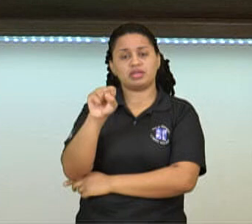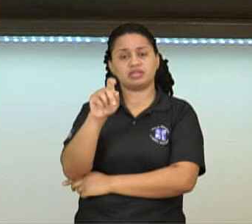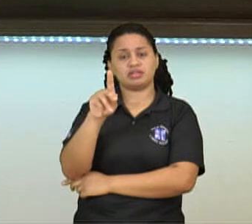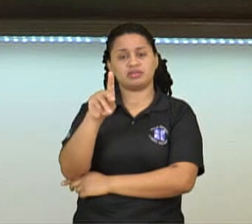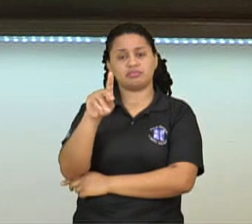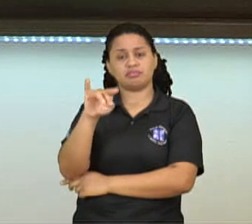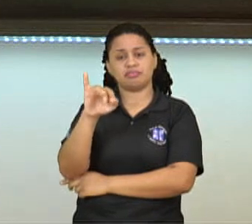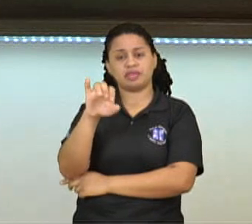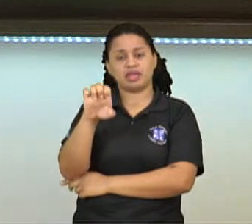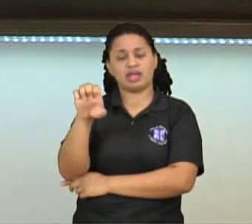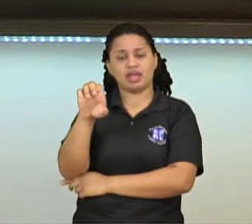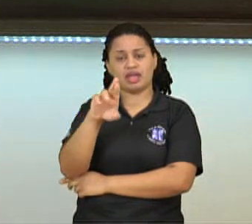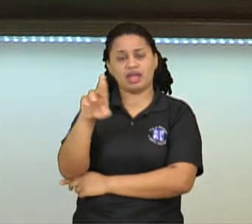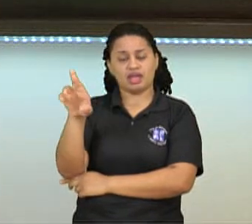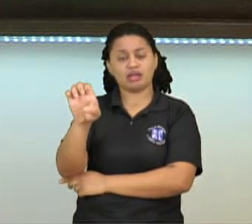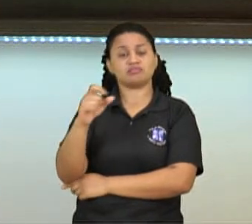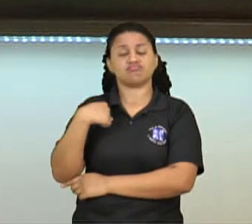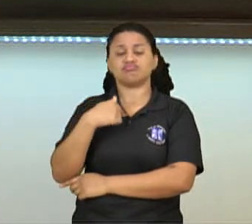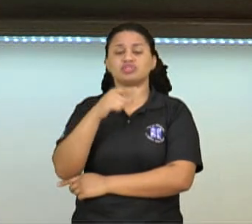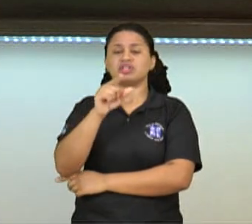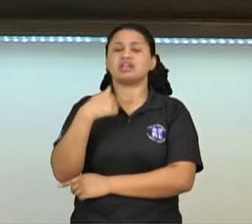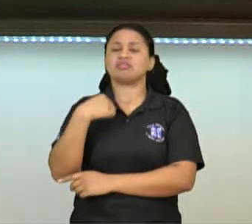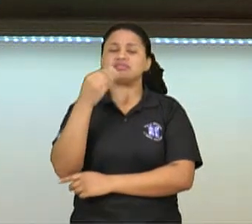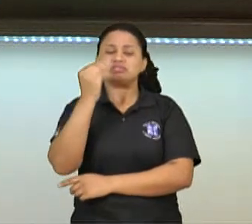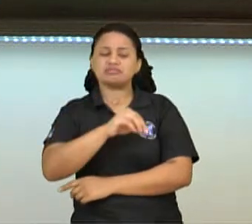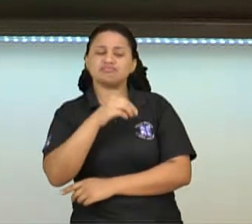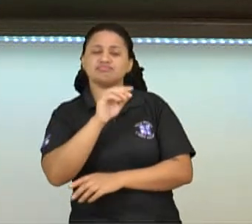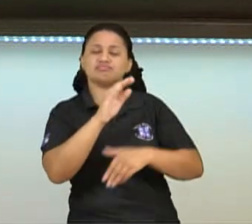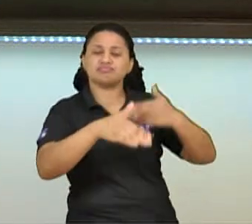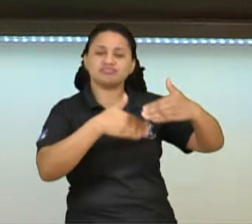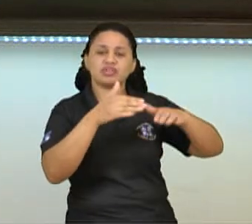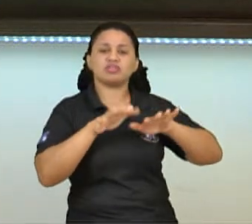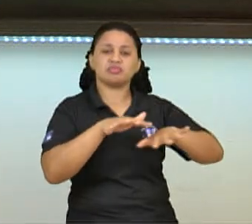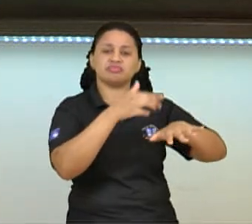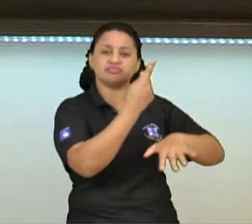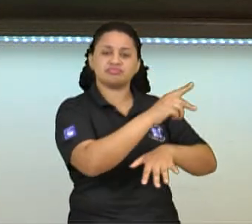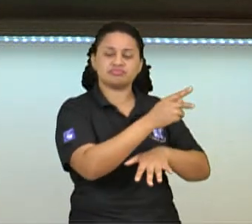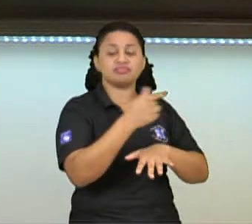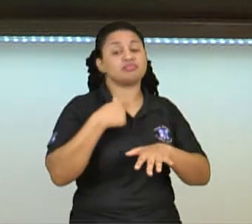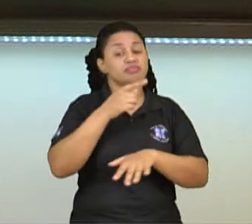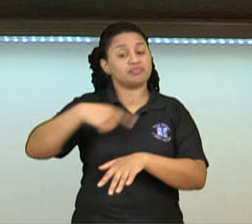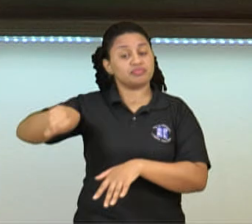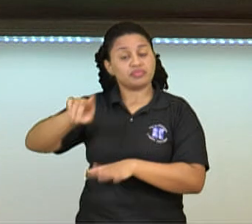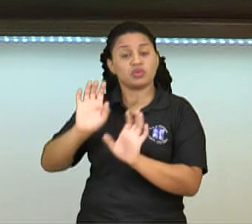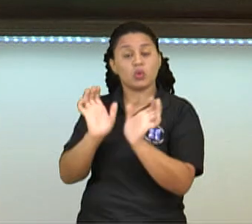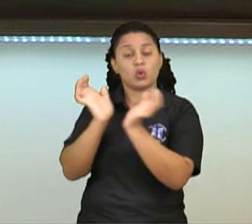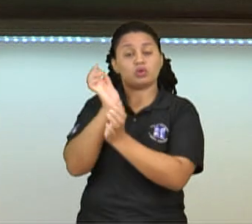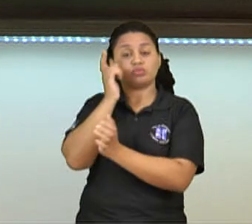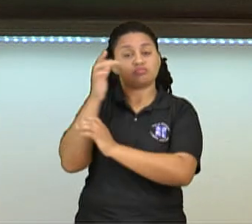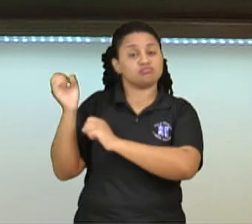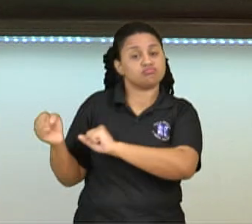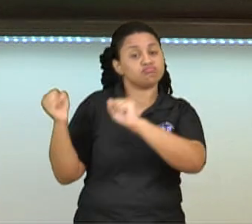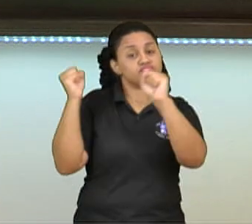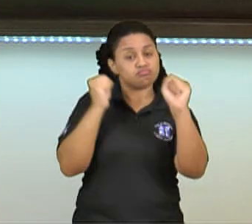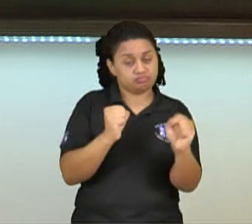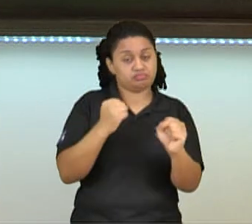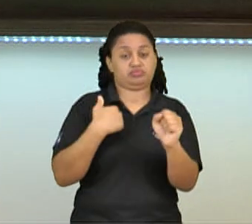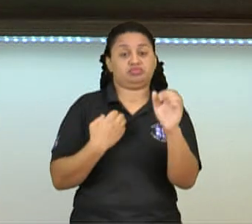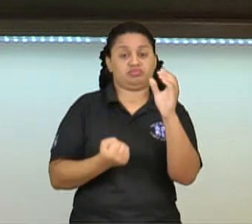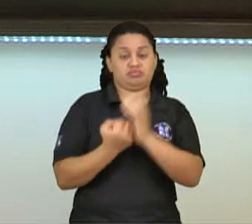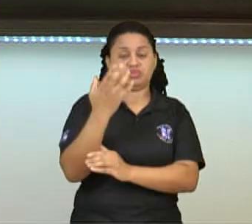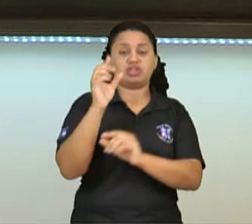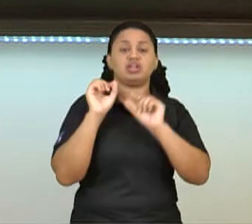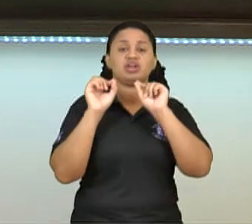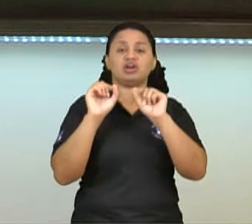ideais e com isso enfraquece o movimento dos jacobinos. Os girondinos vão assumir o poder novamente, criando o